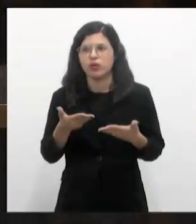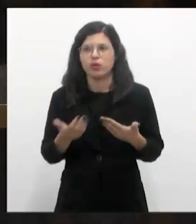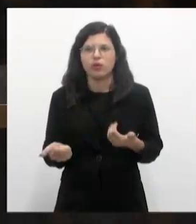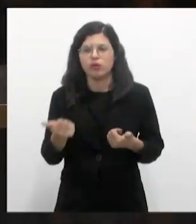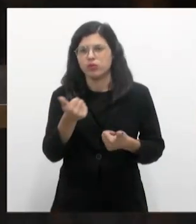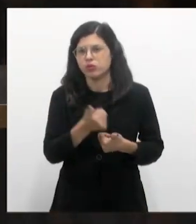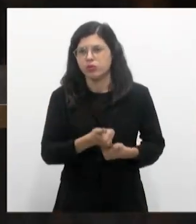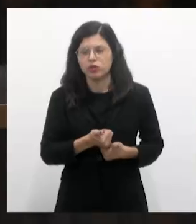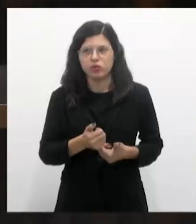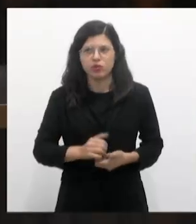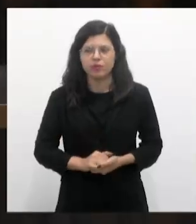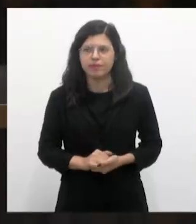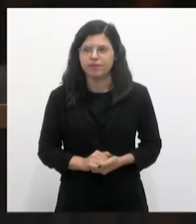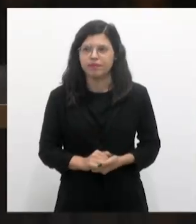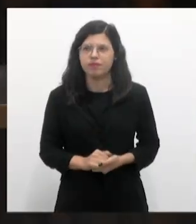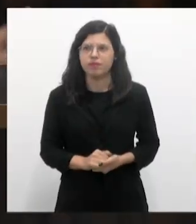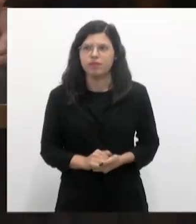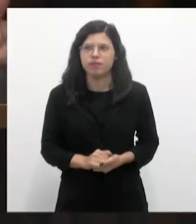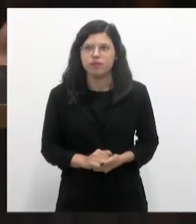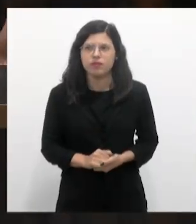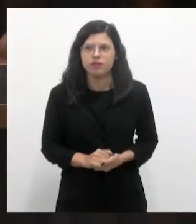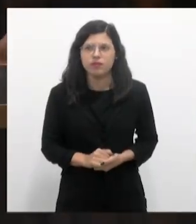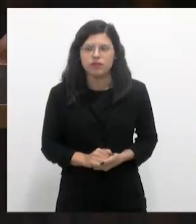assumir a presidência.